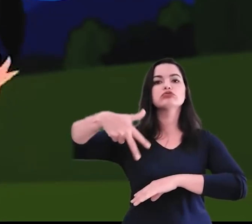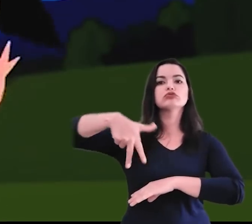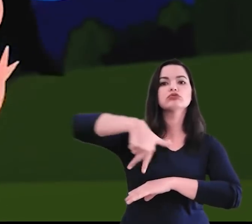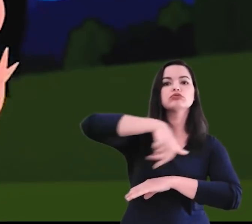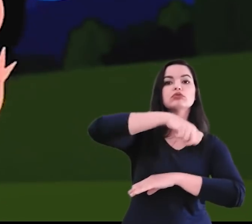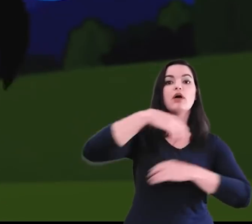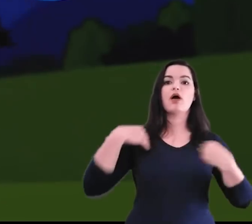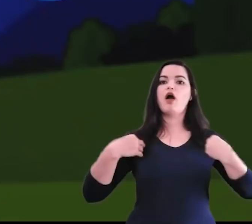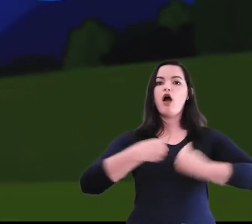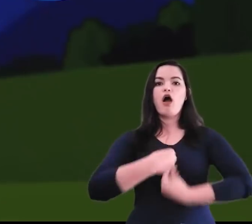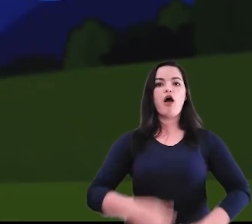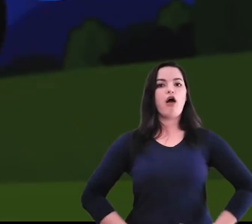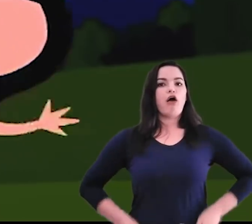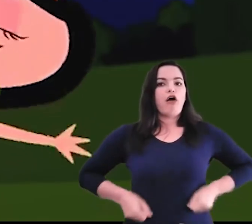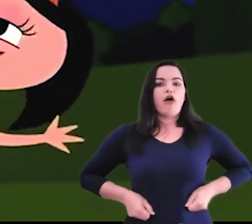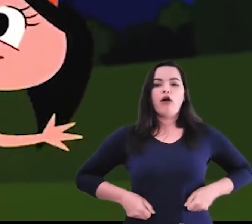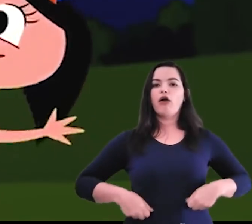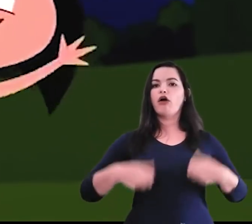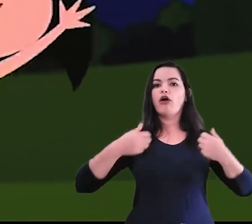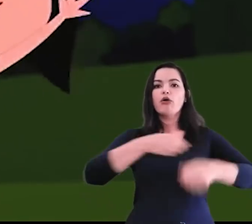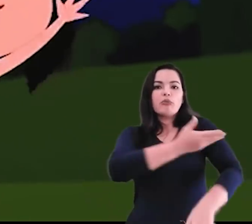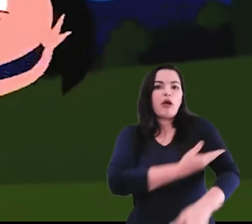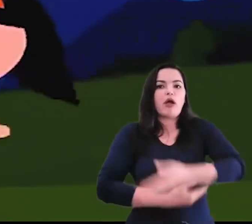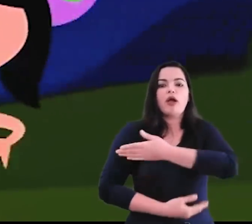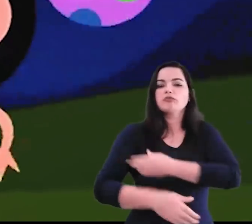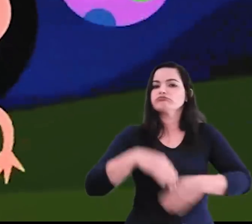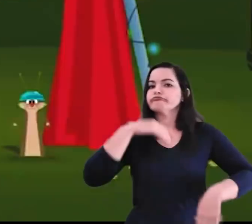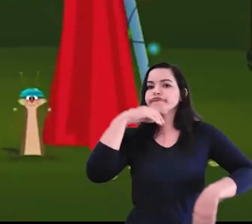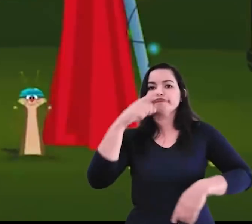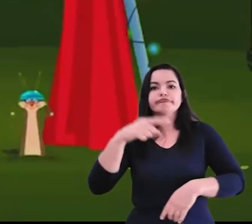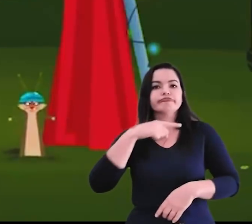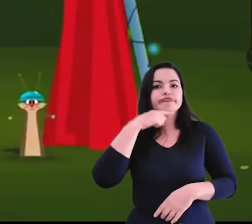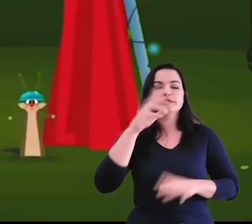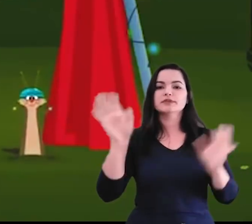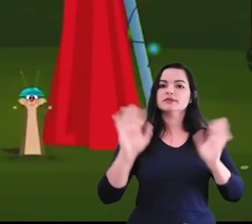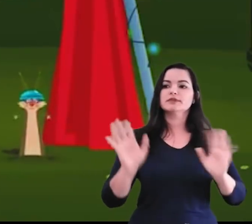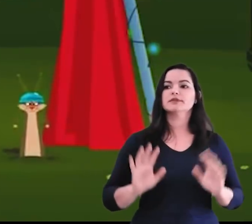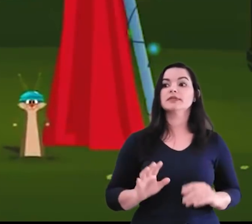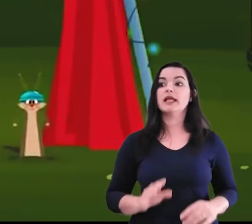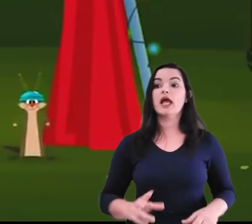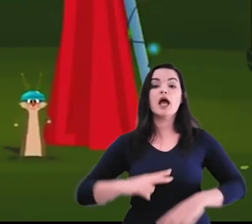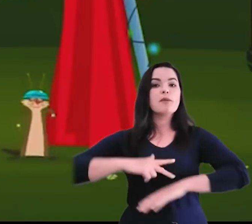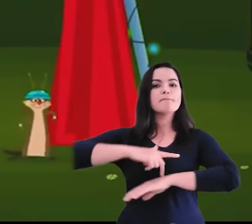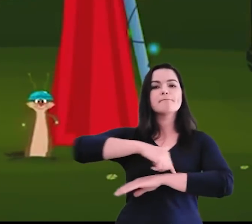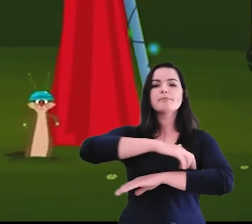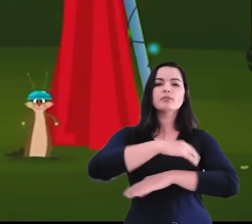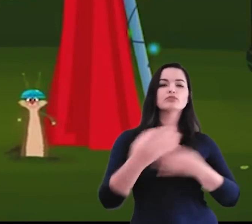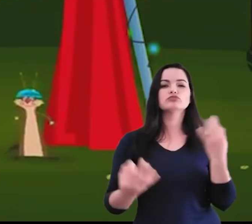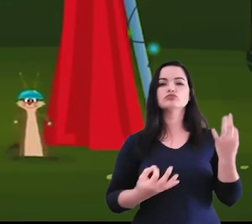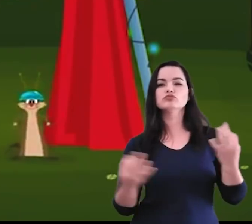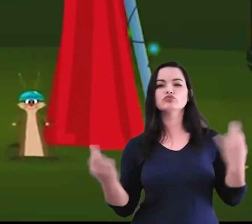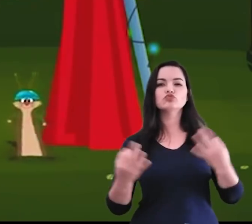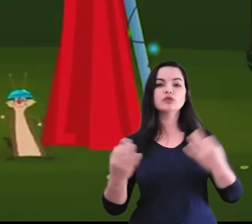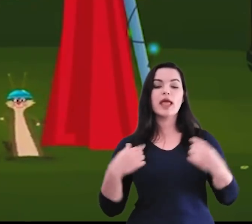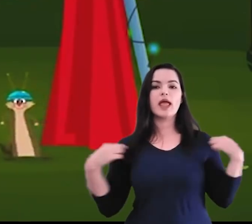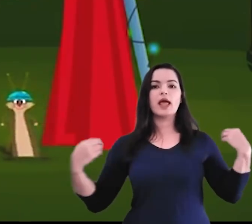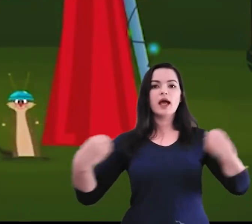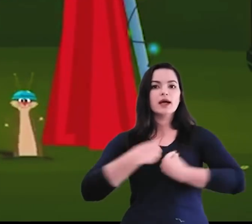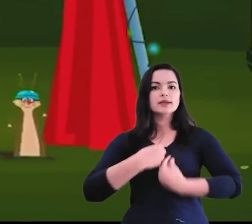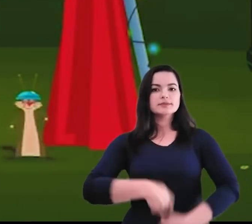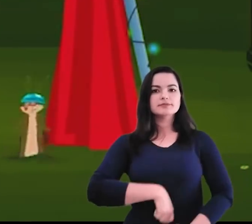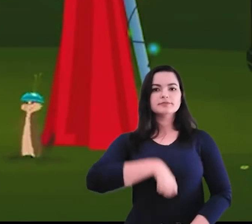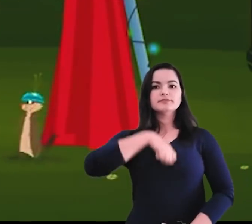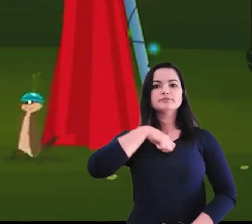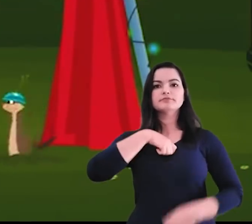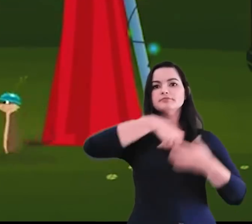roupa. Calça, bermuda, blusa, camiseta. A moda em Marte é interestelar.